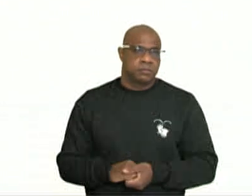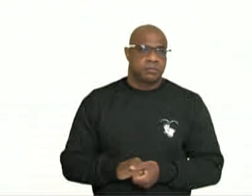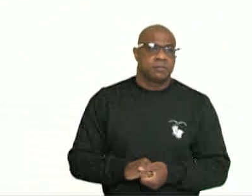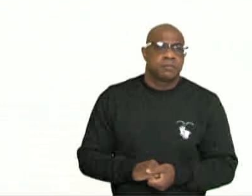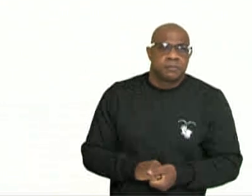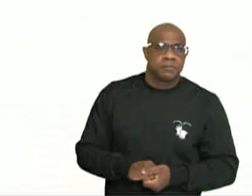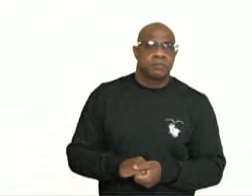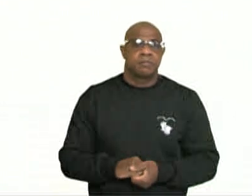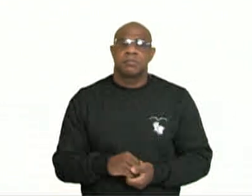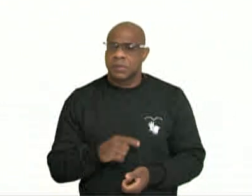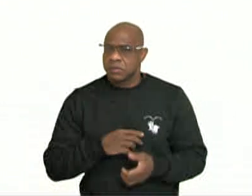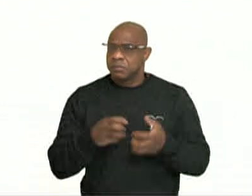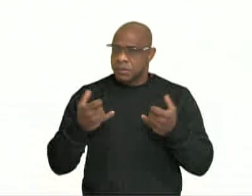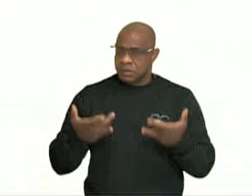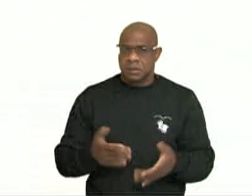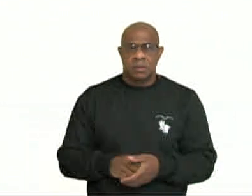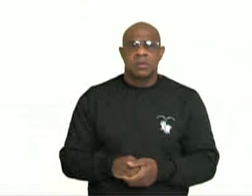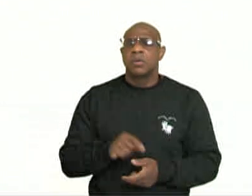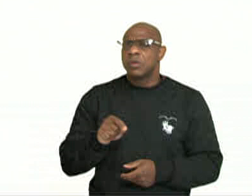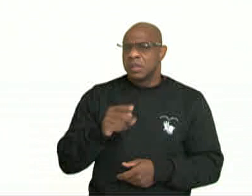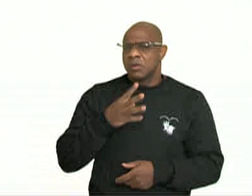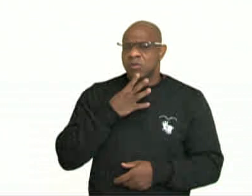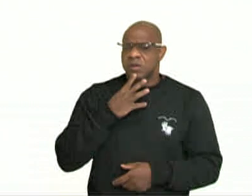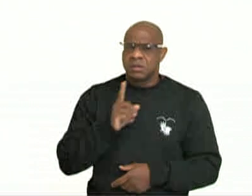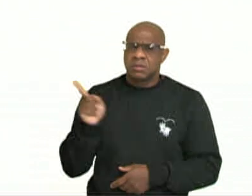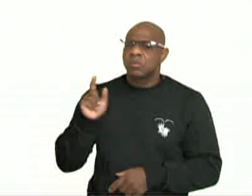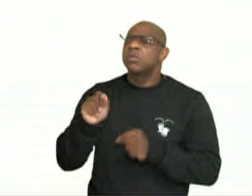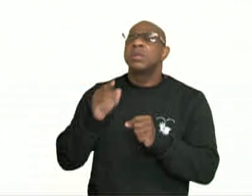Tem. O que você sabe sobre esse assunto?